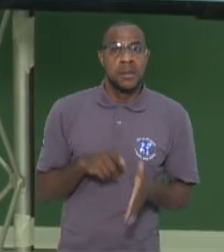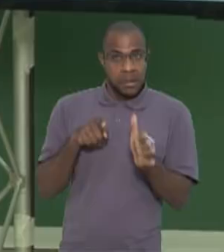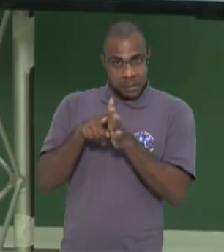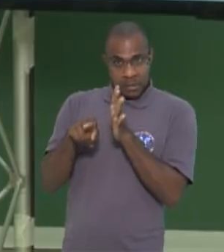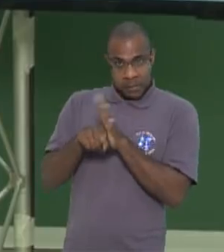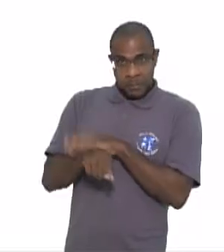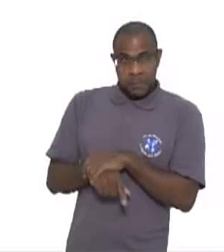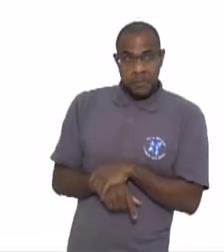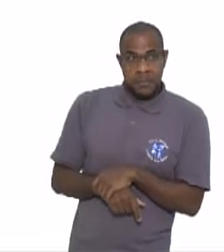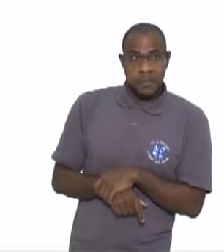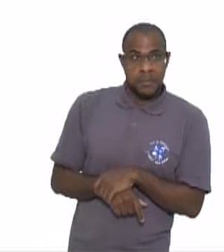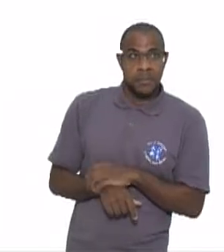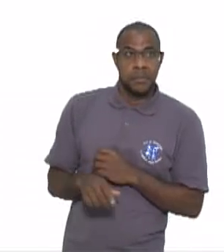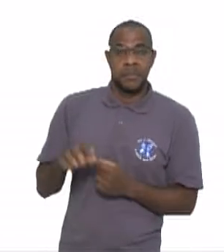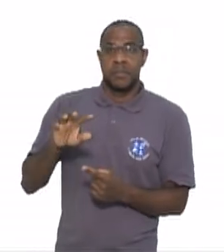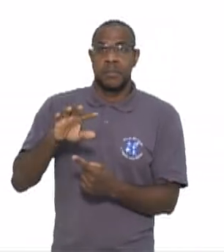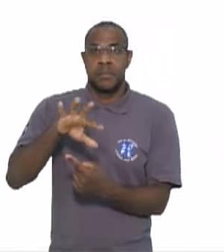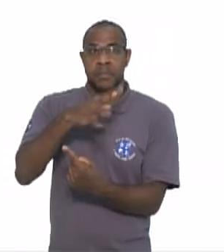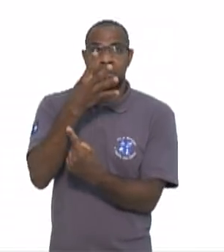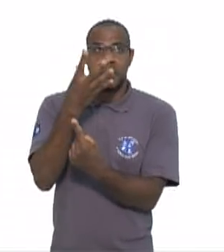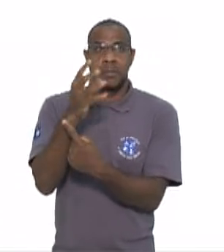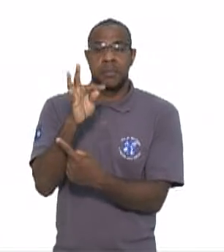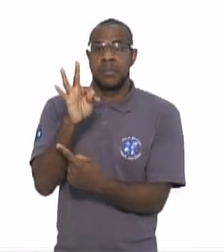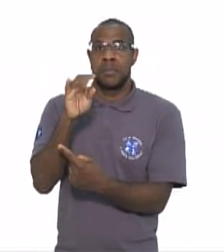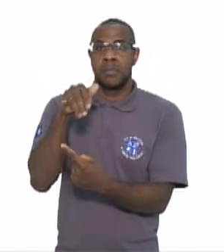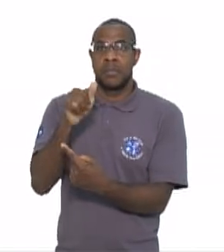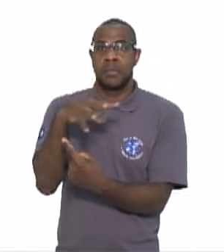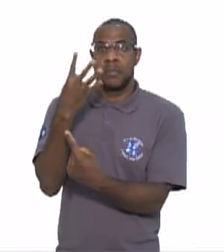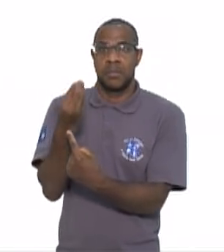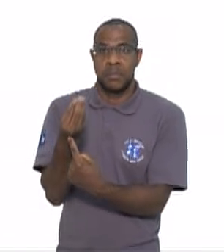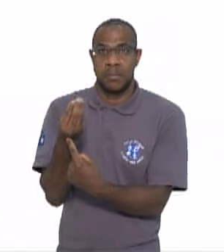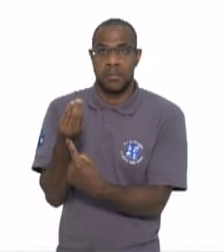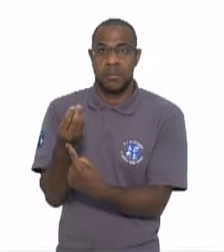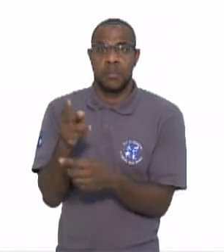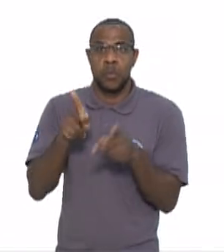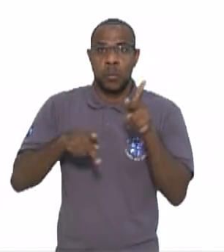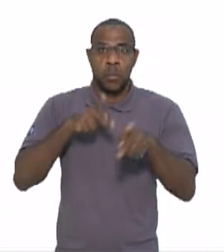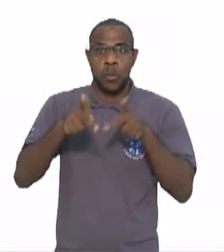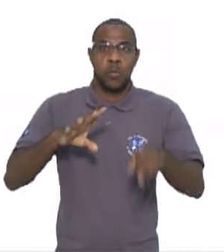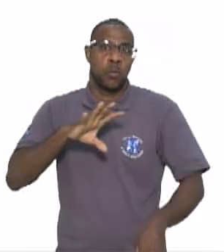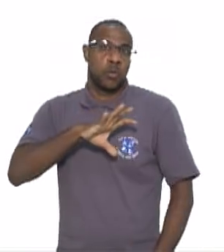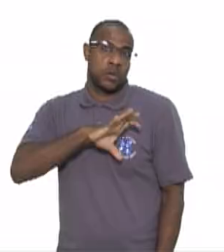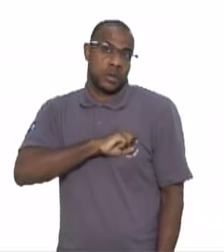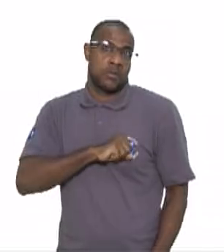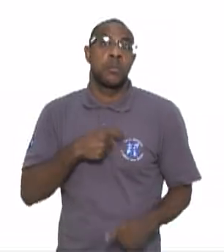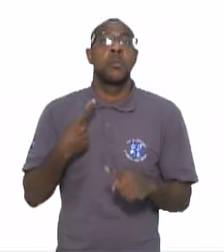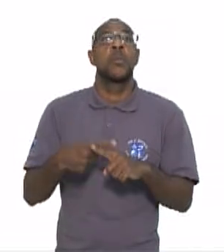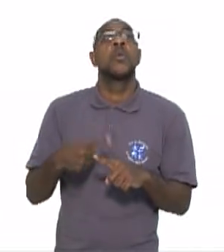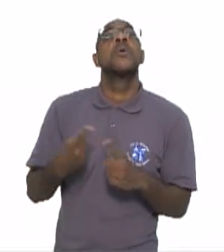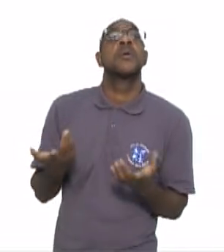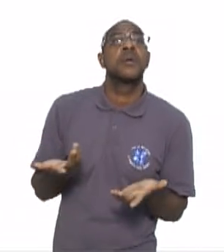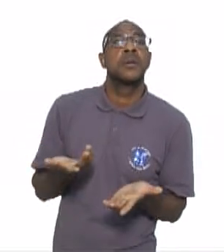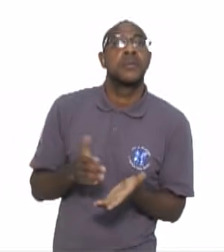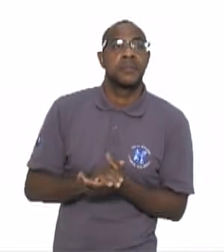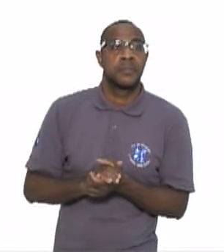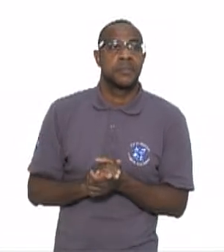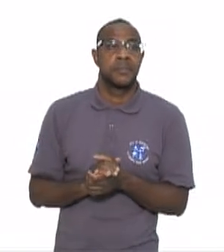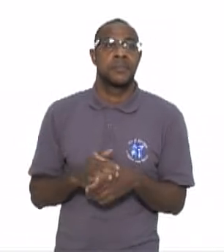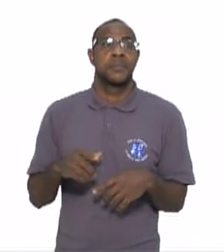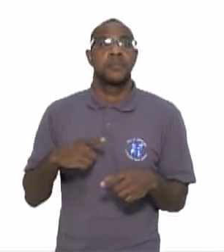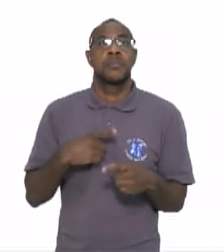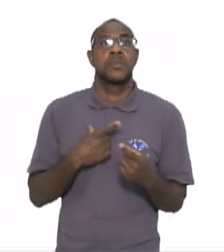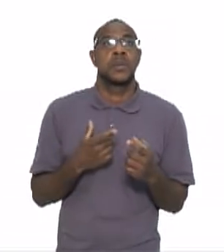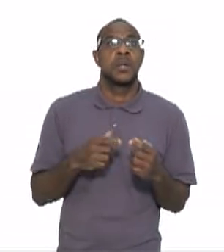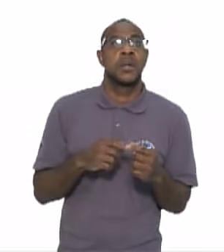Número 1. A Toy Art caiu no gosto do público principalmente porque A. Retoma ideais